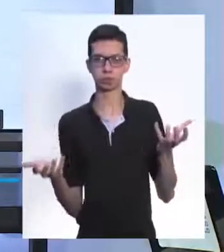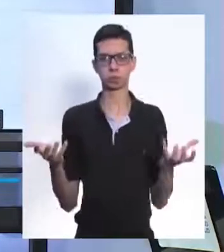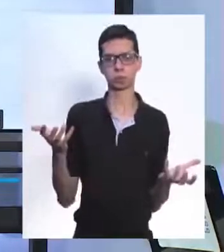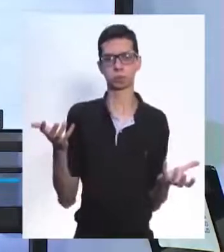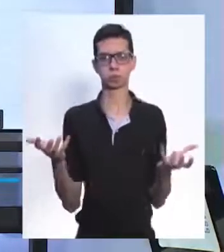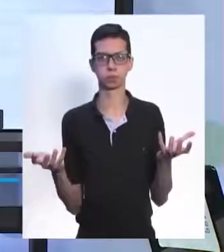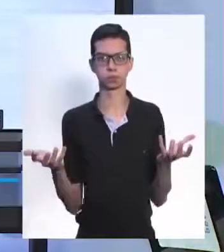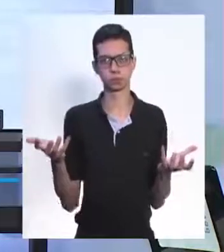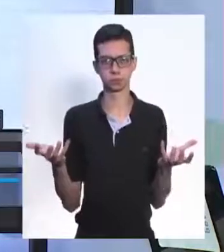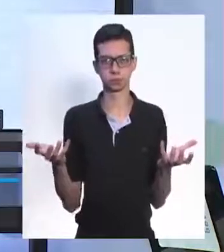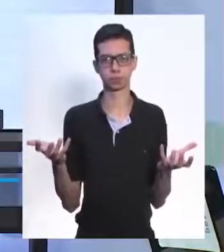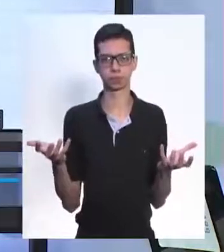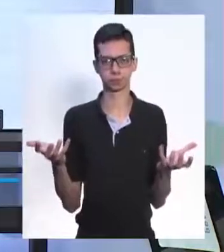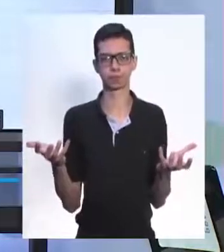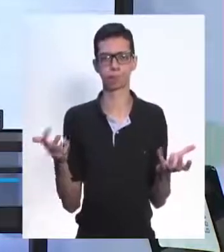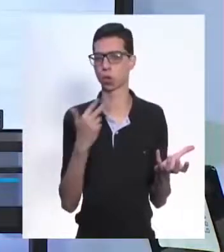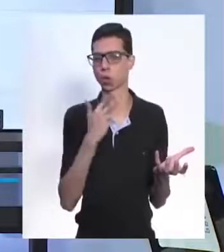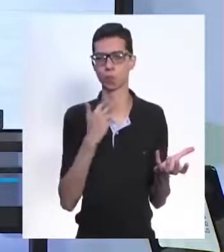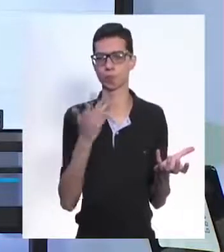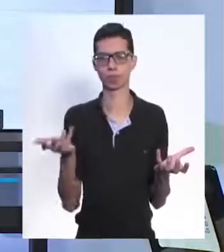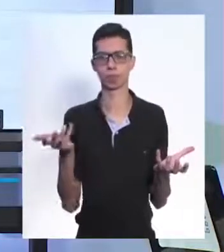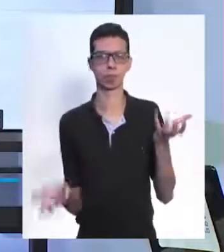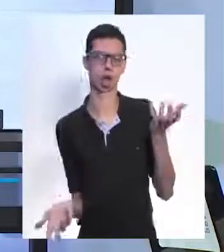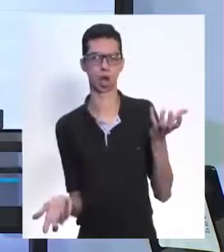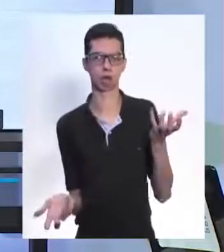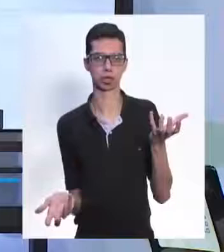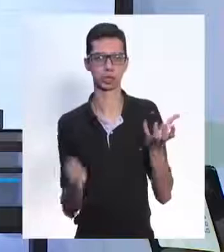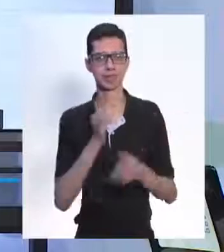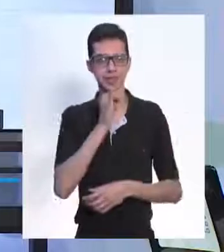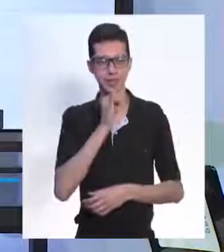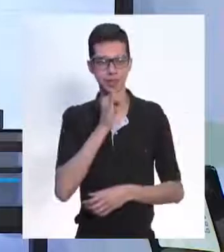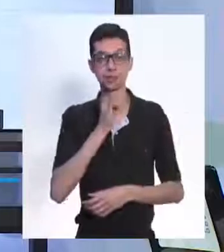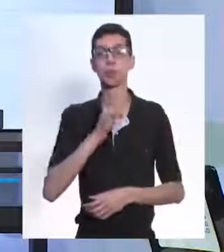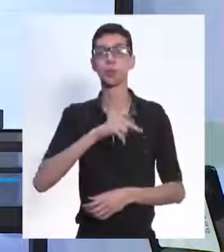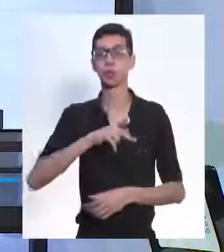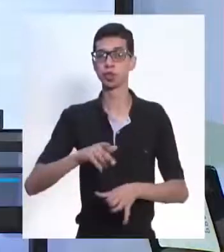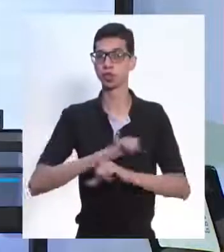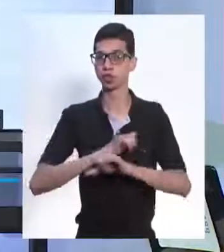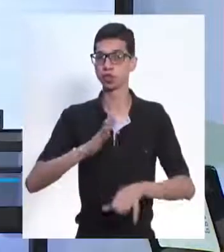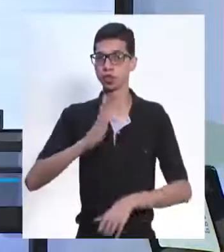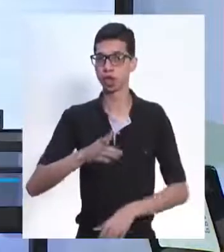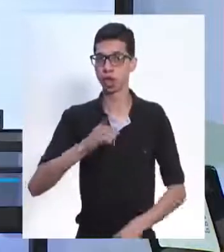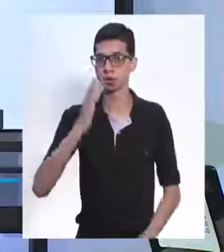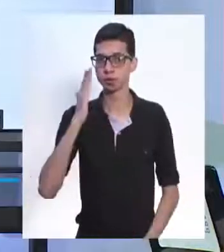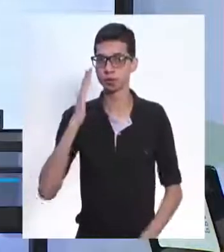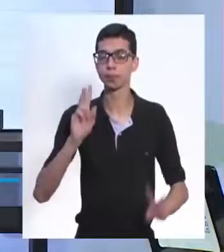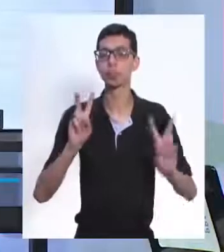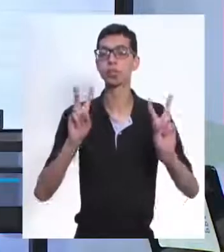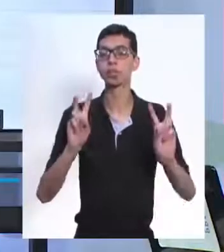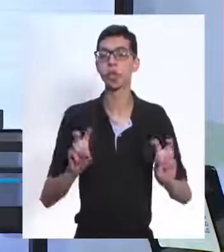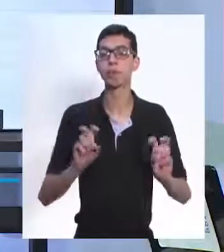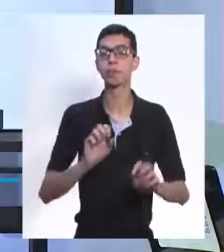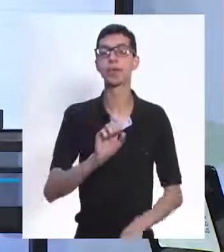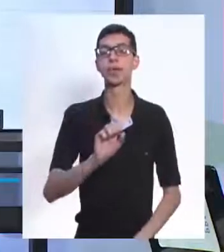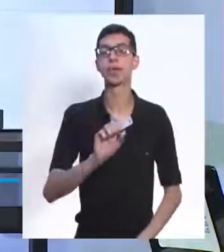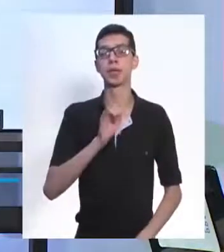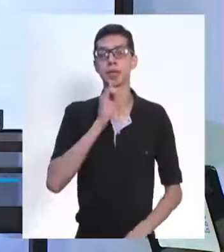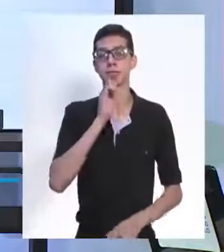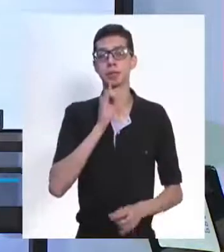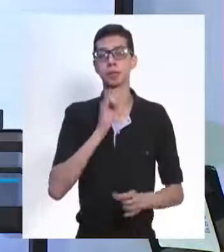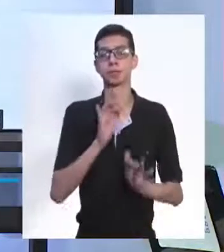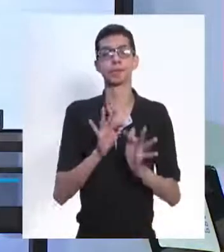professores já talvez tenham até comentado com vocês, que é a questão ali da simplificação. Em vez de eu ter que